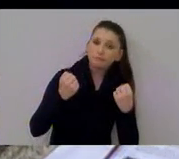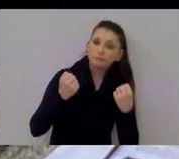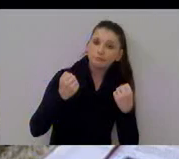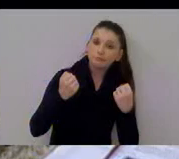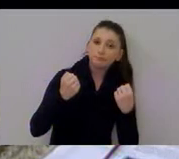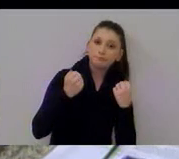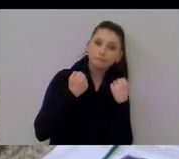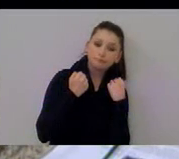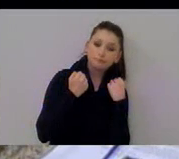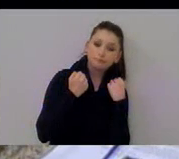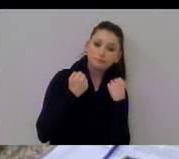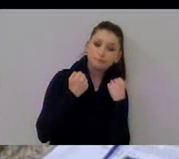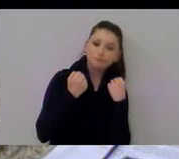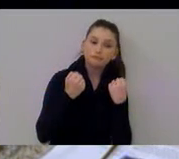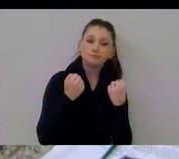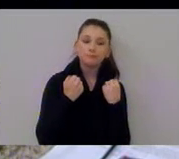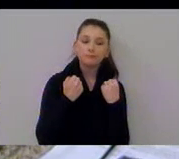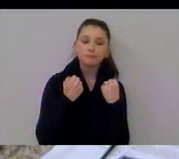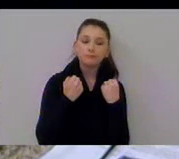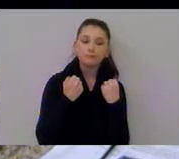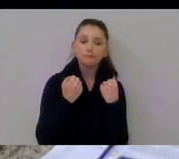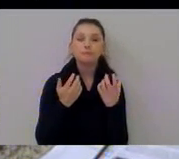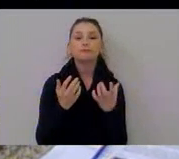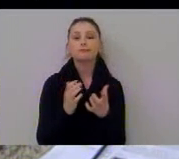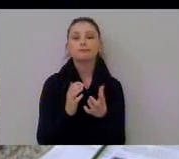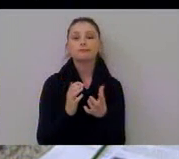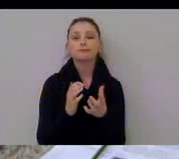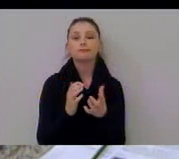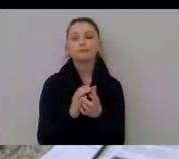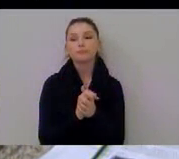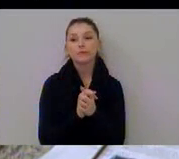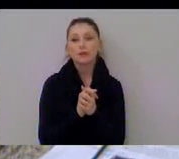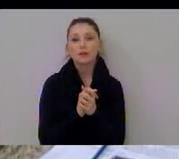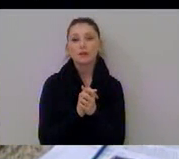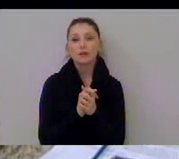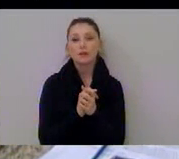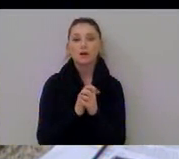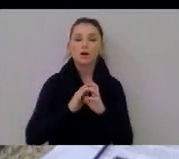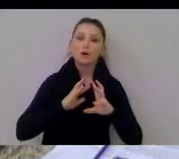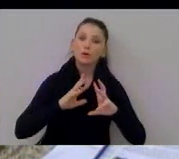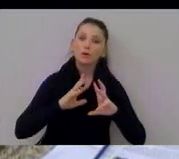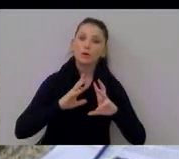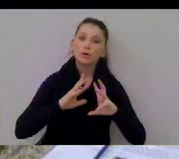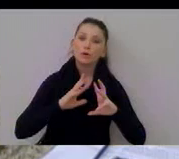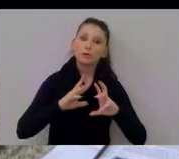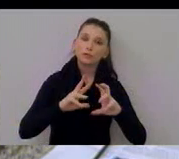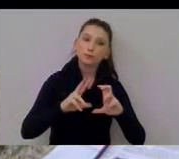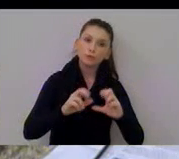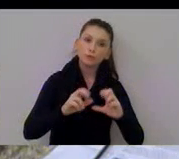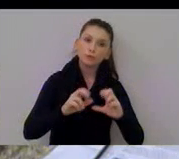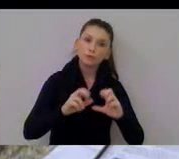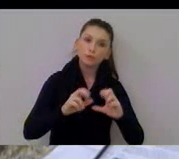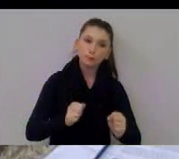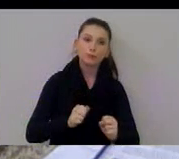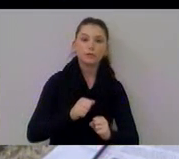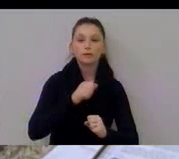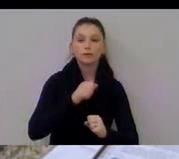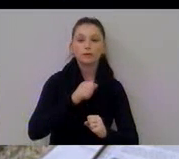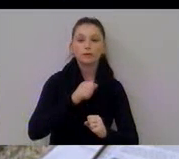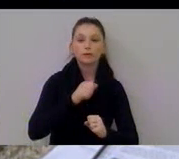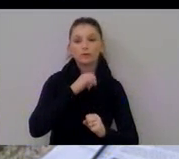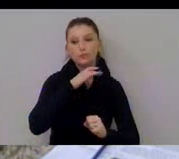tudo no nosso precário centro comunitário.